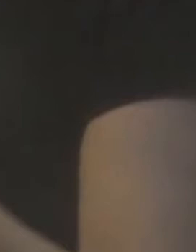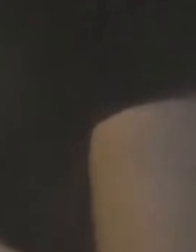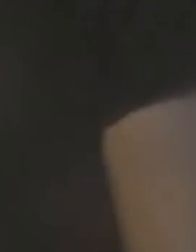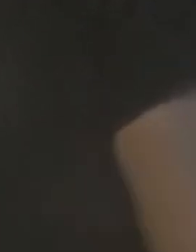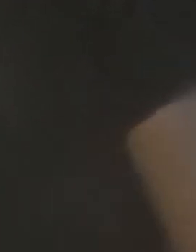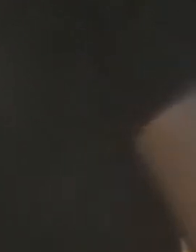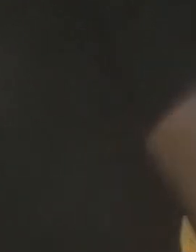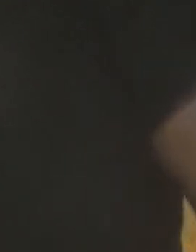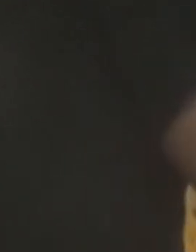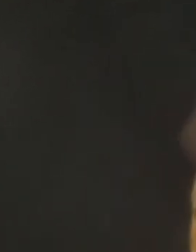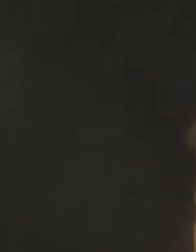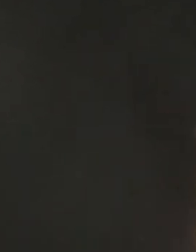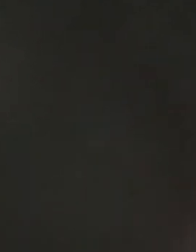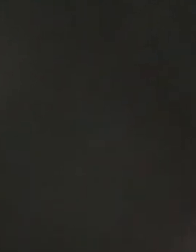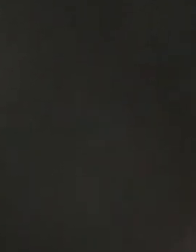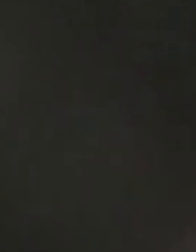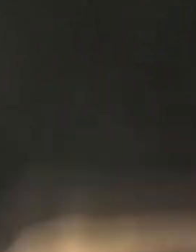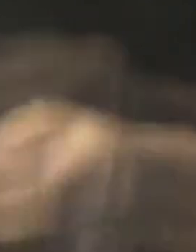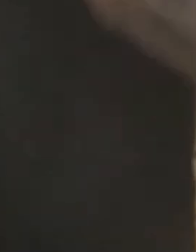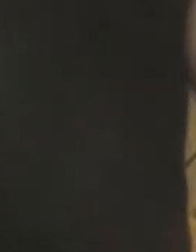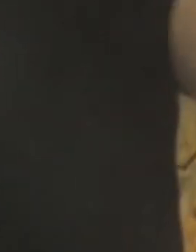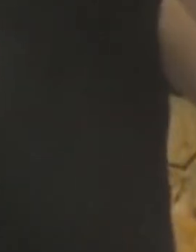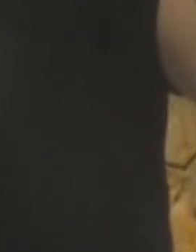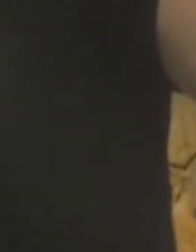metade em ti